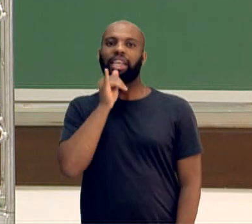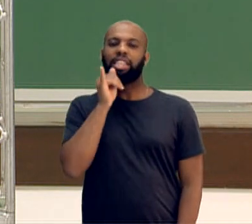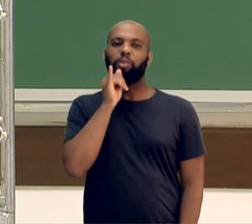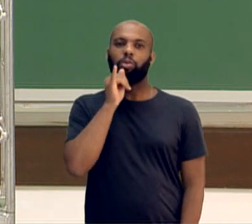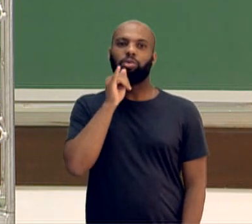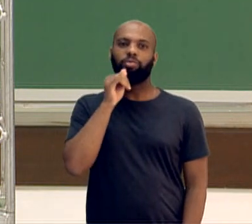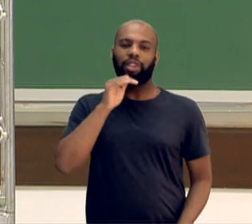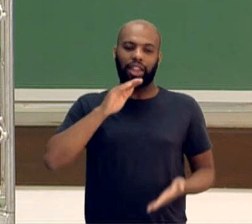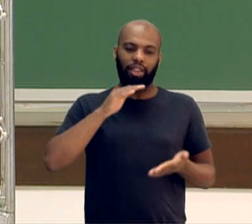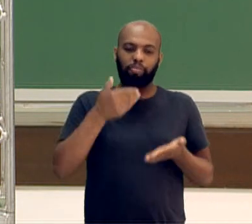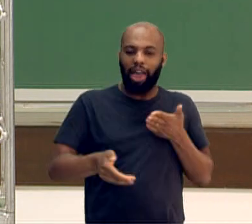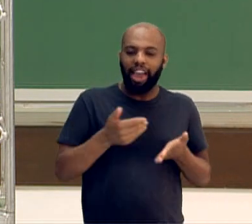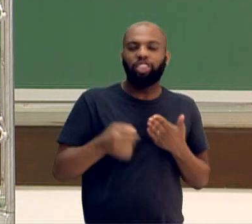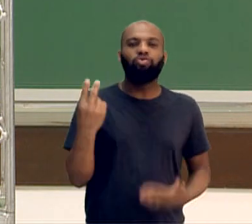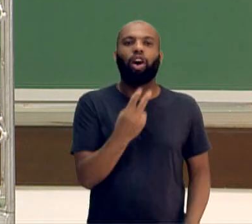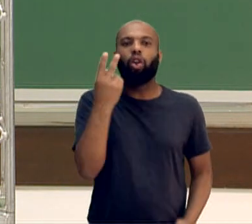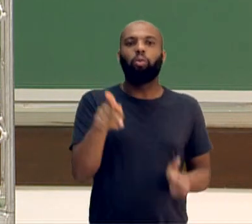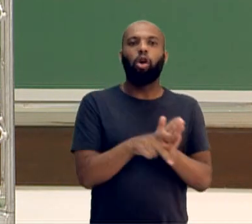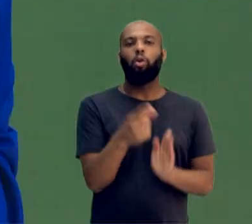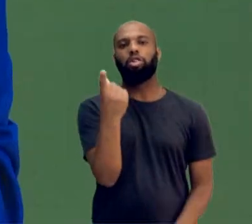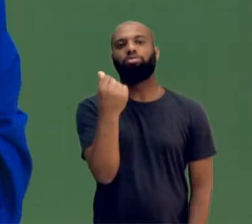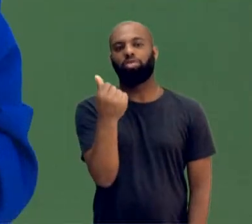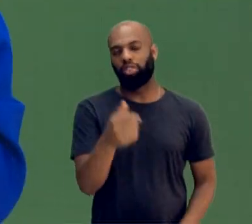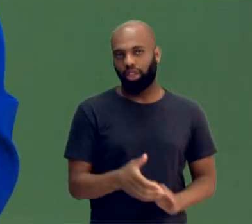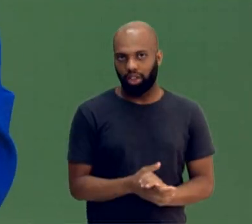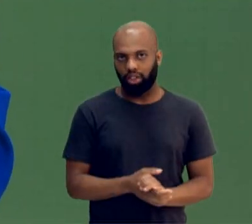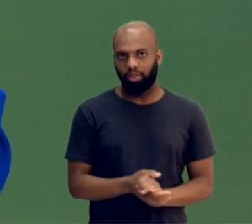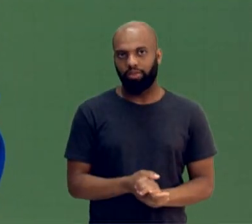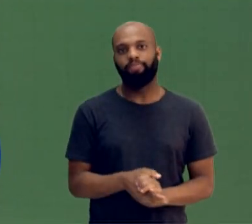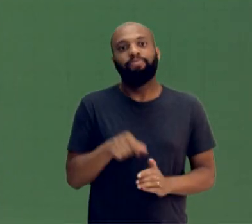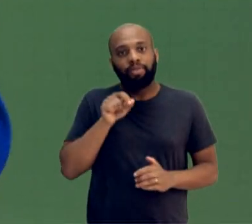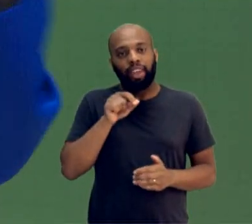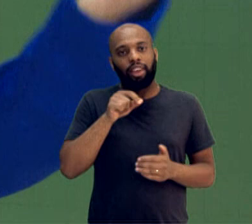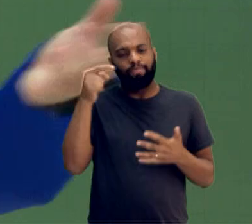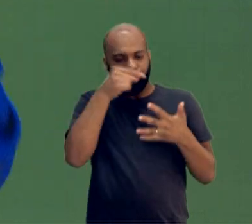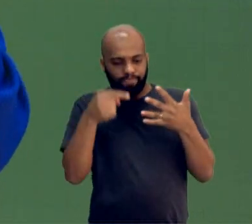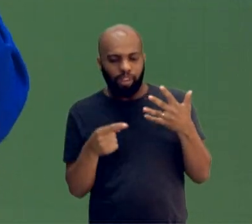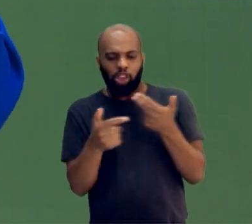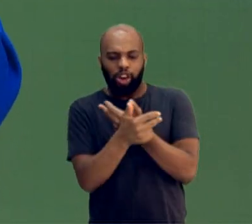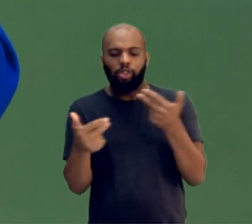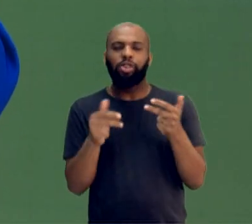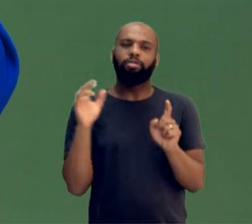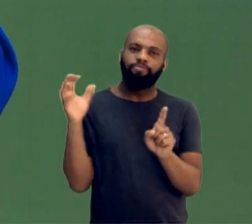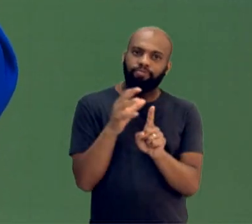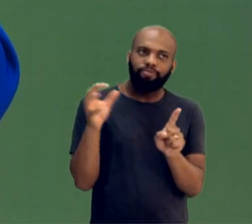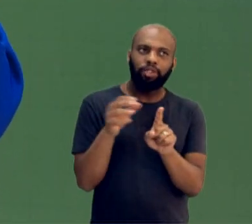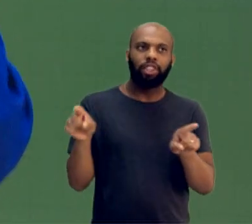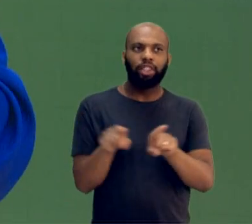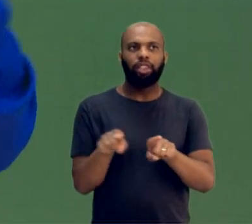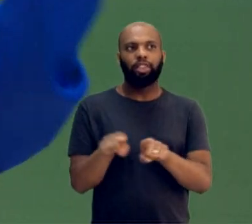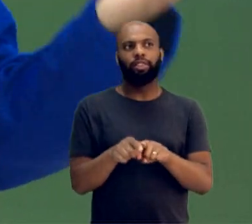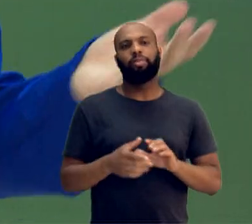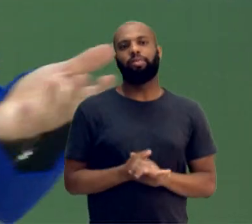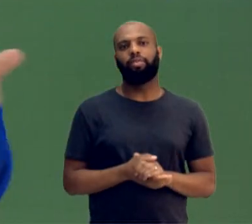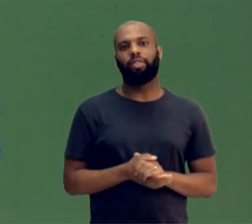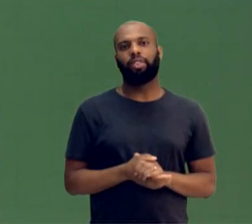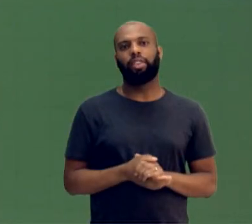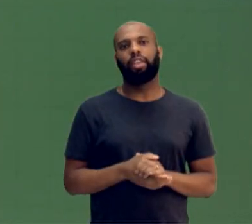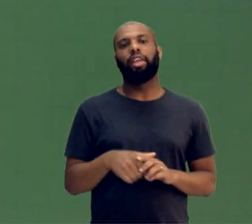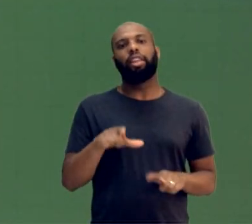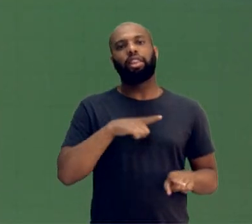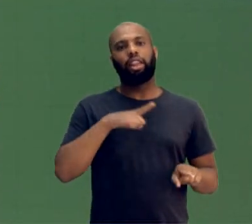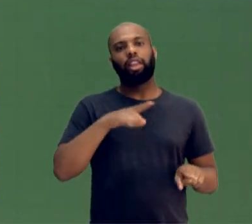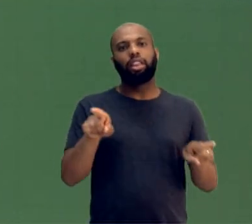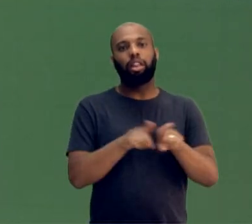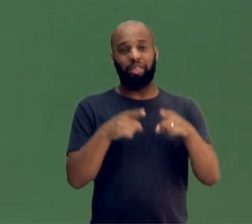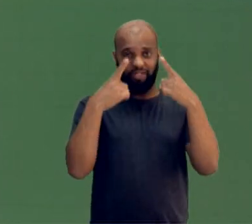né, como gestão de moeda do exterior. Aí você tem uma série de questões aí, né, que às vezes o desemprego gera, sem contar que é a violência, né, se a